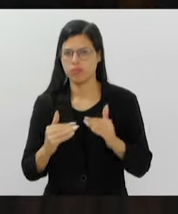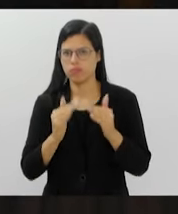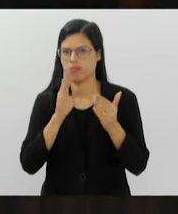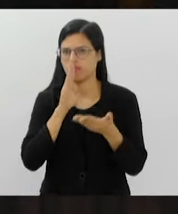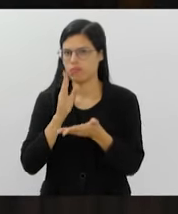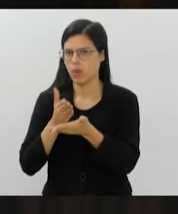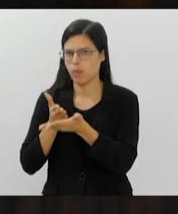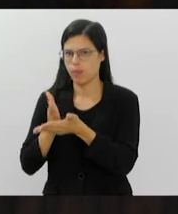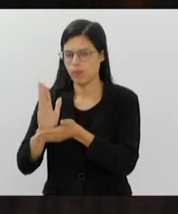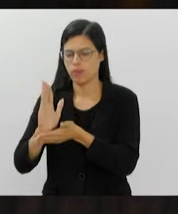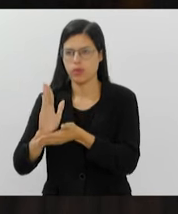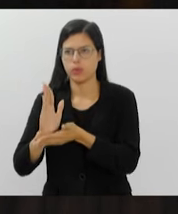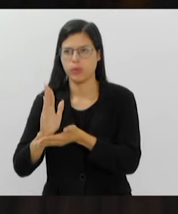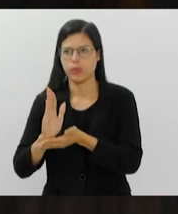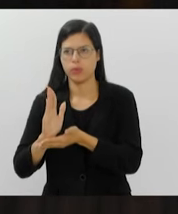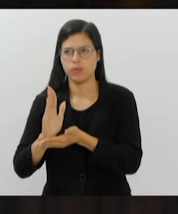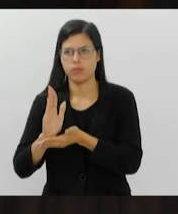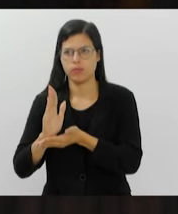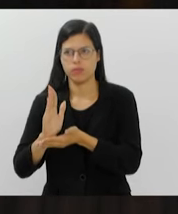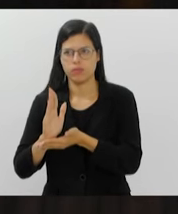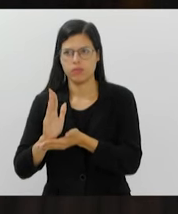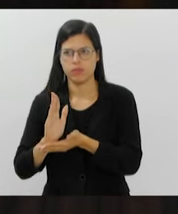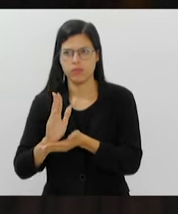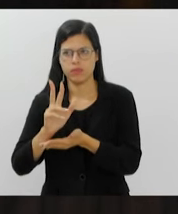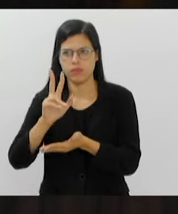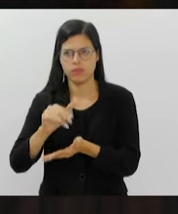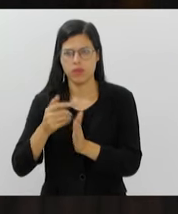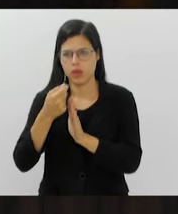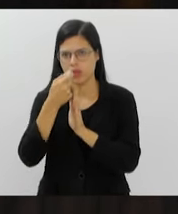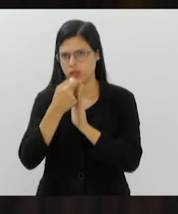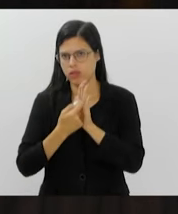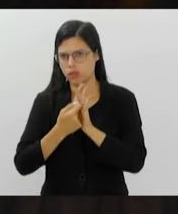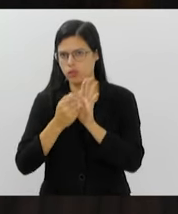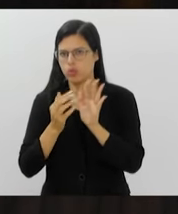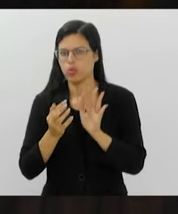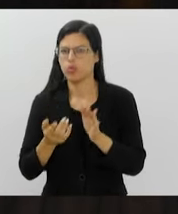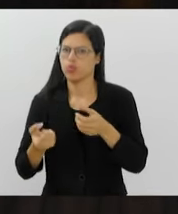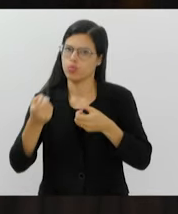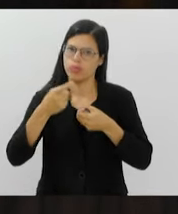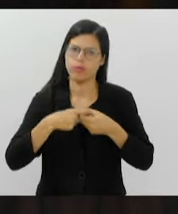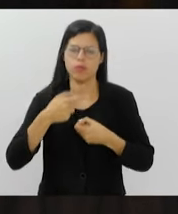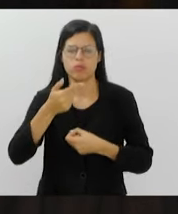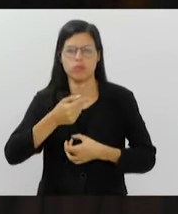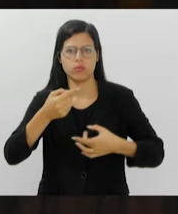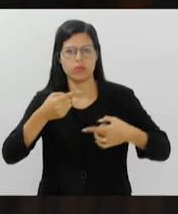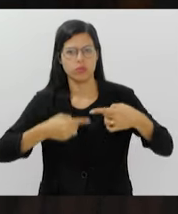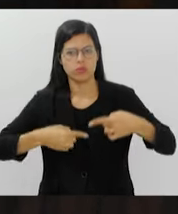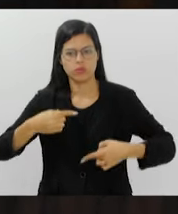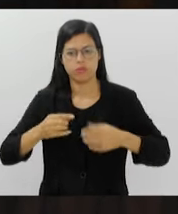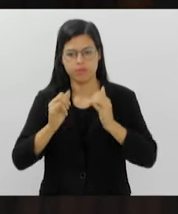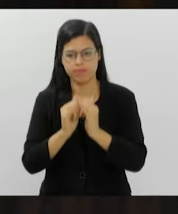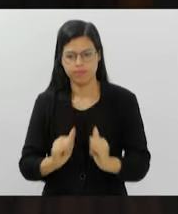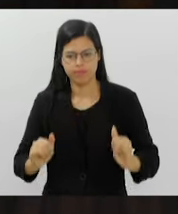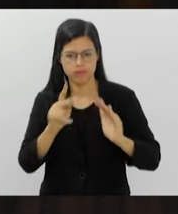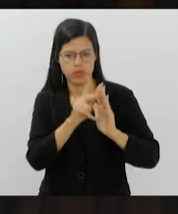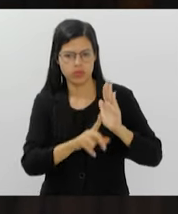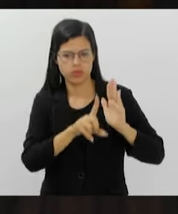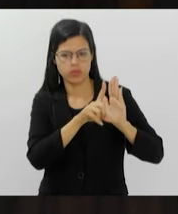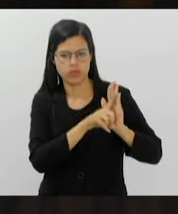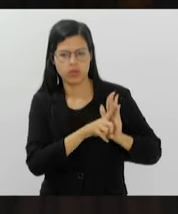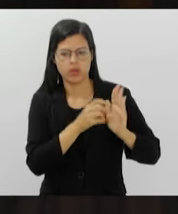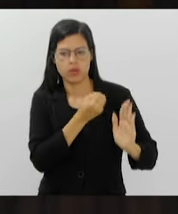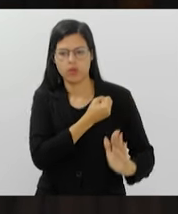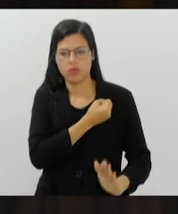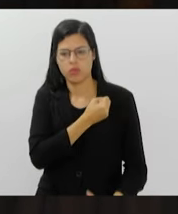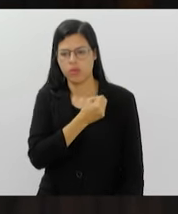permaneçam como estão, aprovado. Vai a redação do vencido para a segunda discussão. Anuncio. Projeto de lei